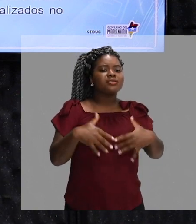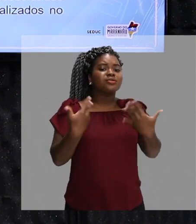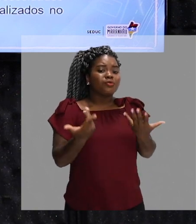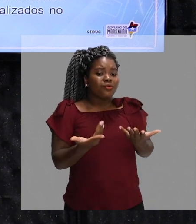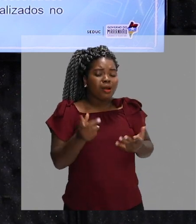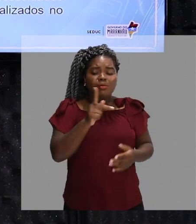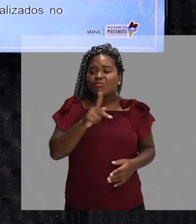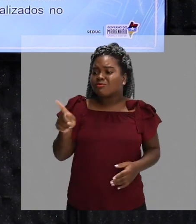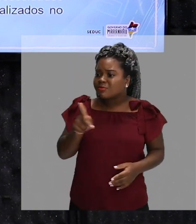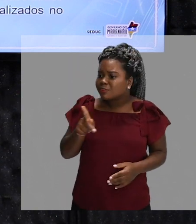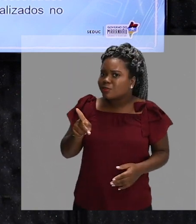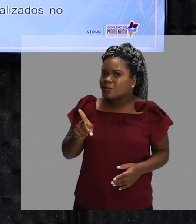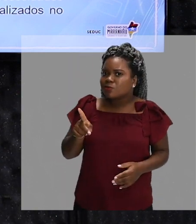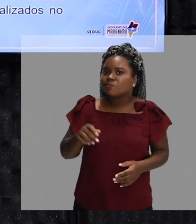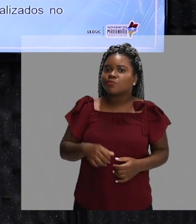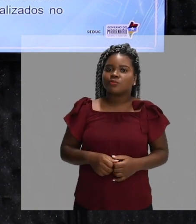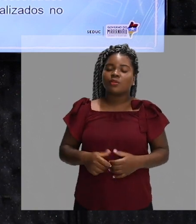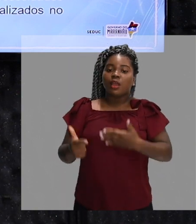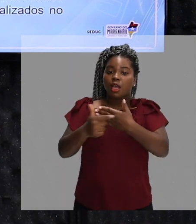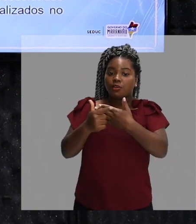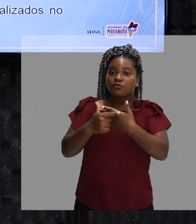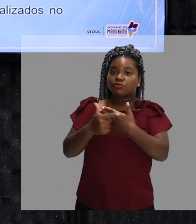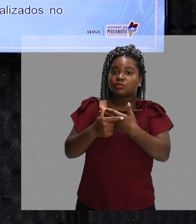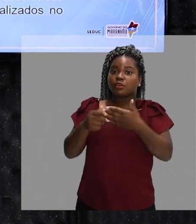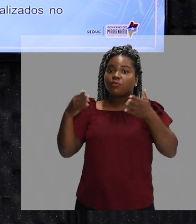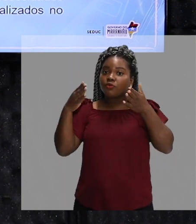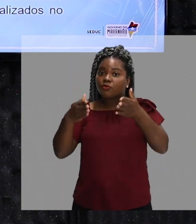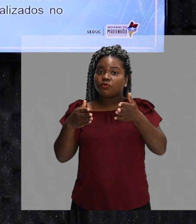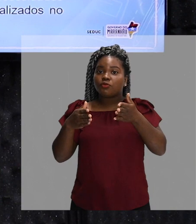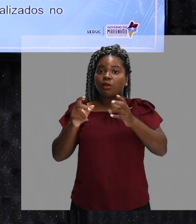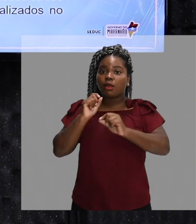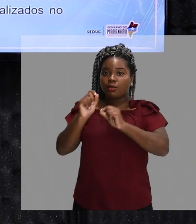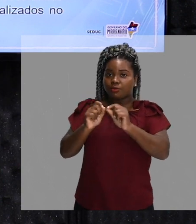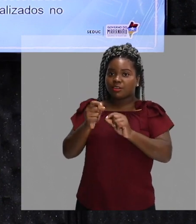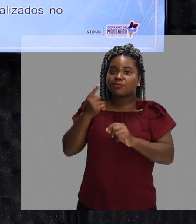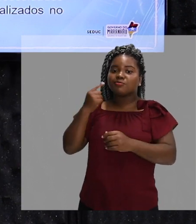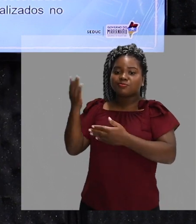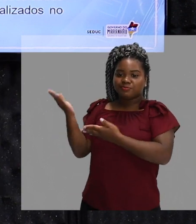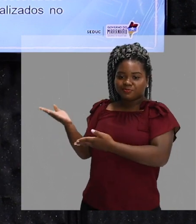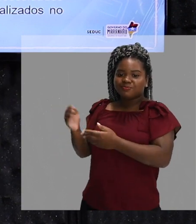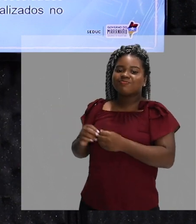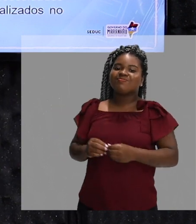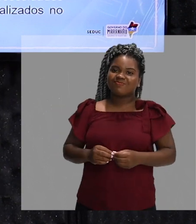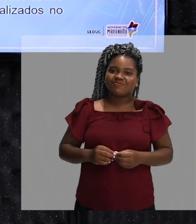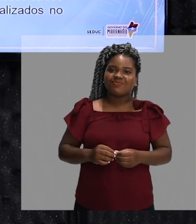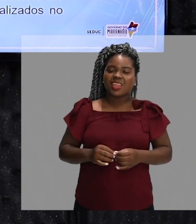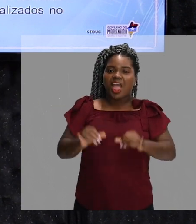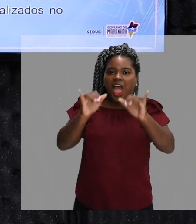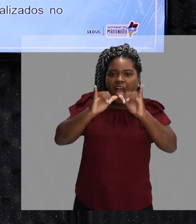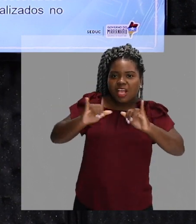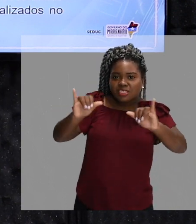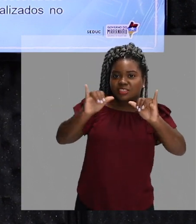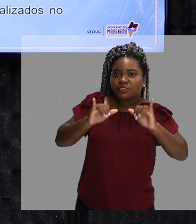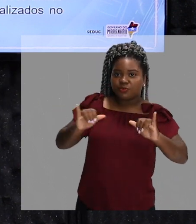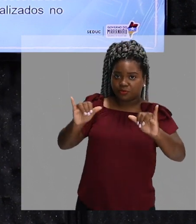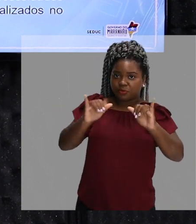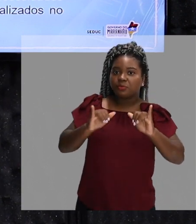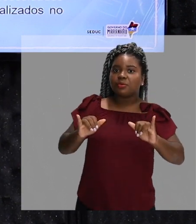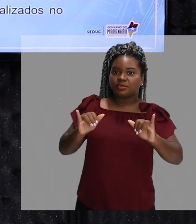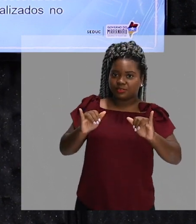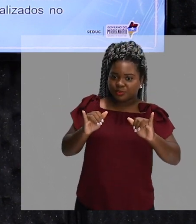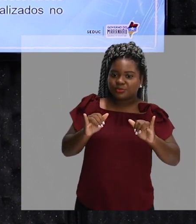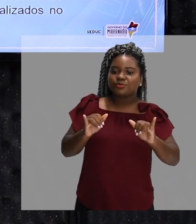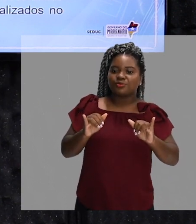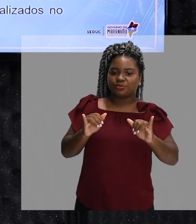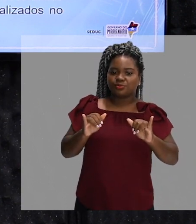disso? A finalidade é coleta, organização e análise dos dados. Esses dados precisam ser